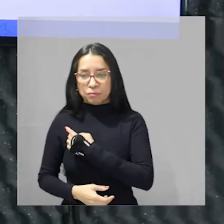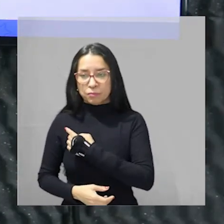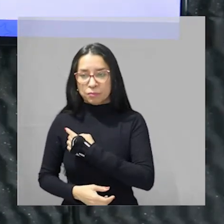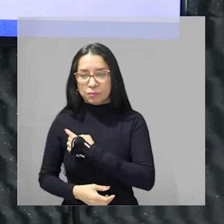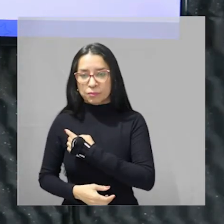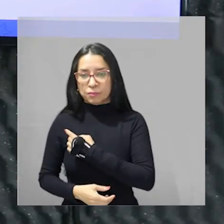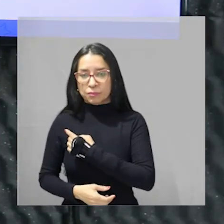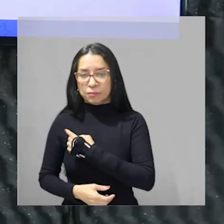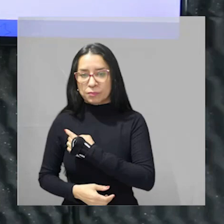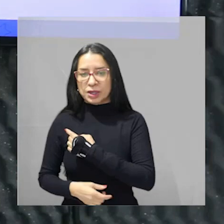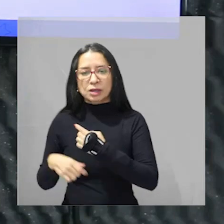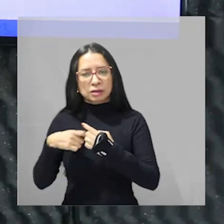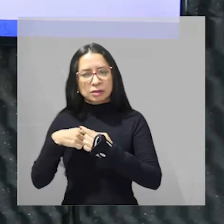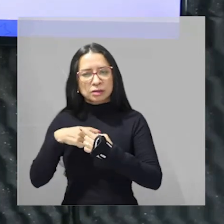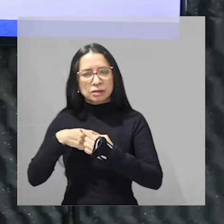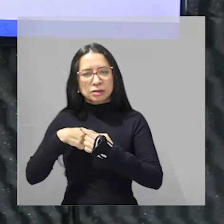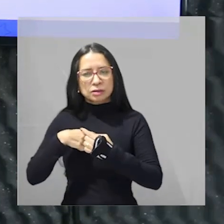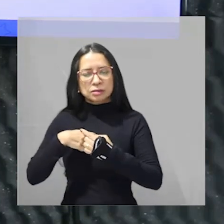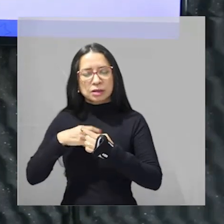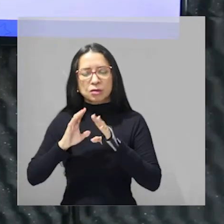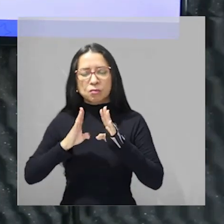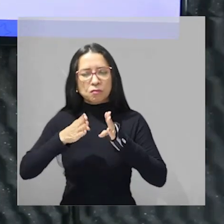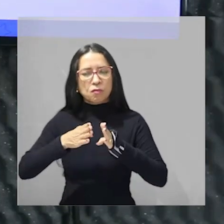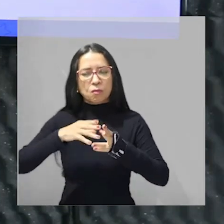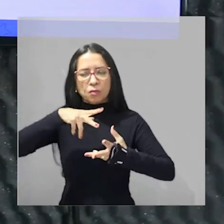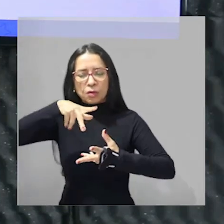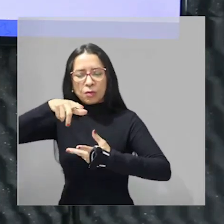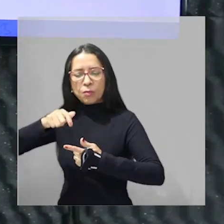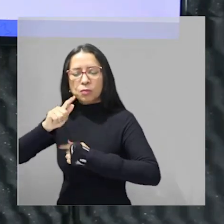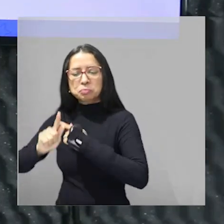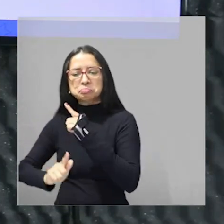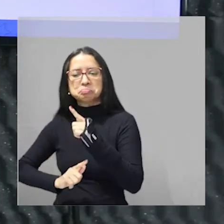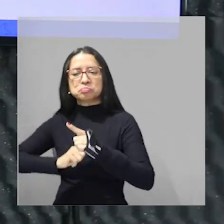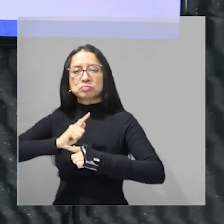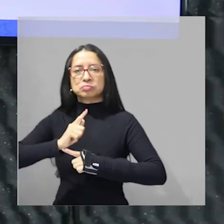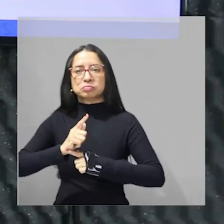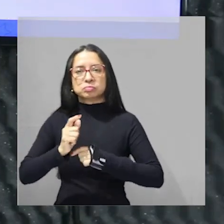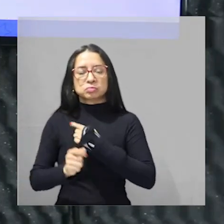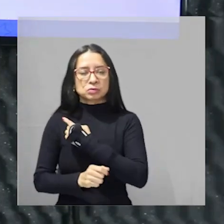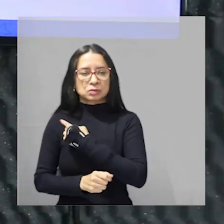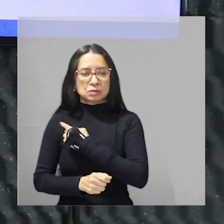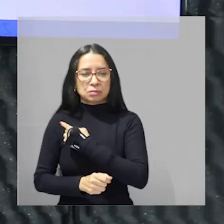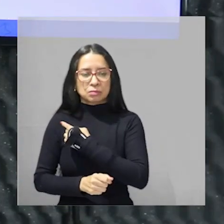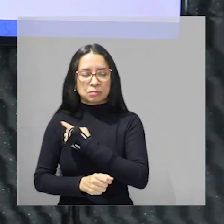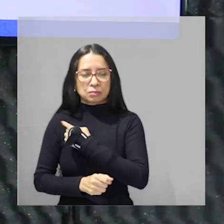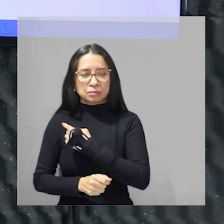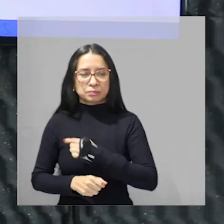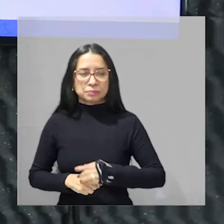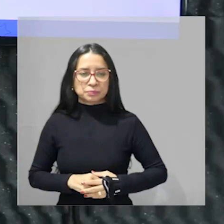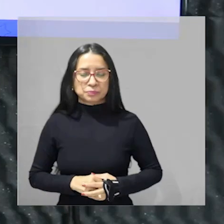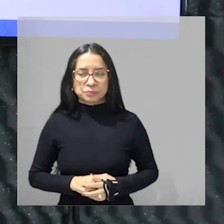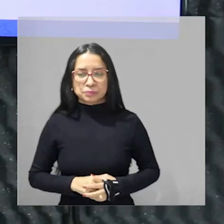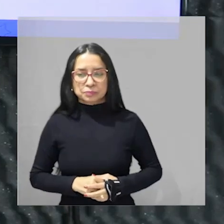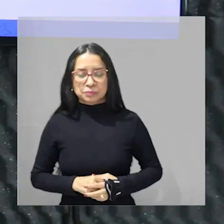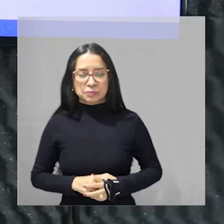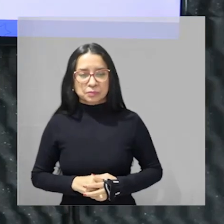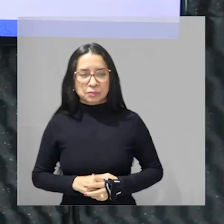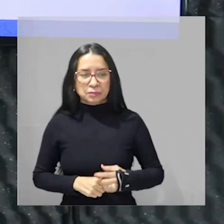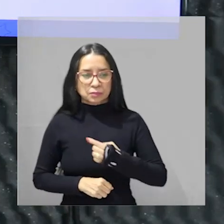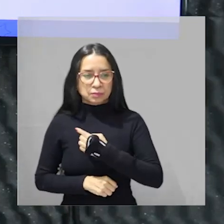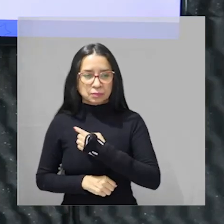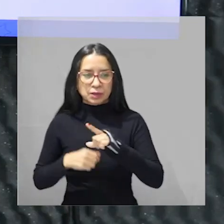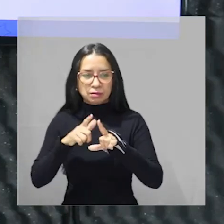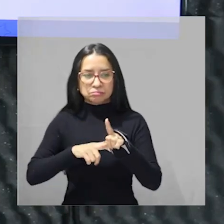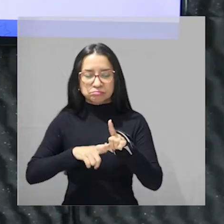do mundo globalizado, né? Que crítica é essa? Liberdade política, mobilidade humana, conectividade cultural,